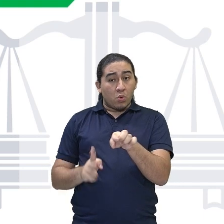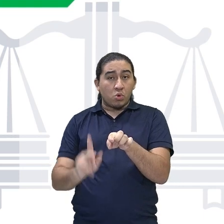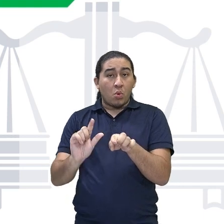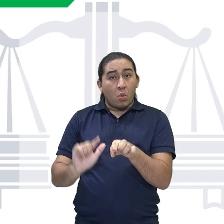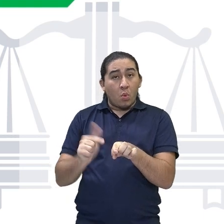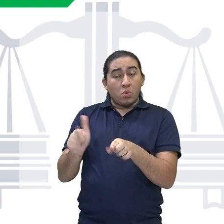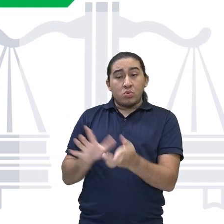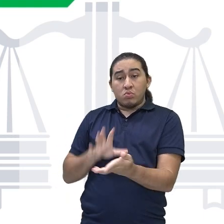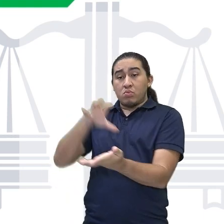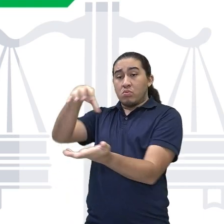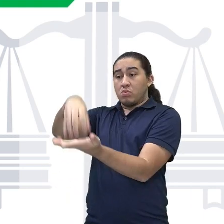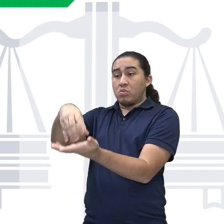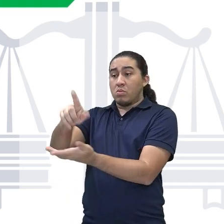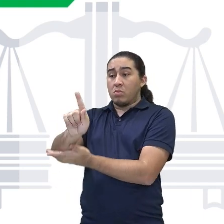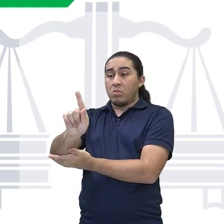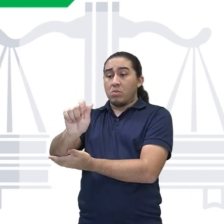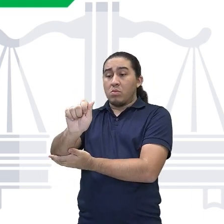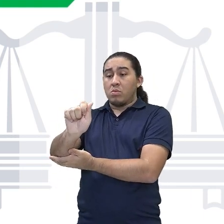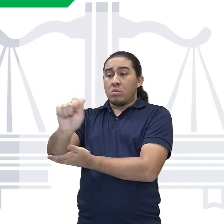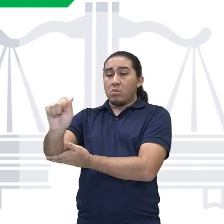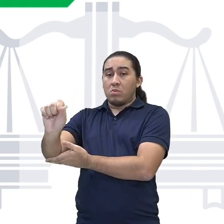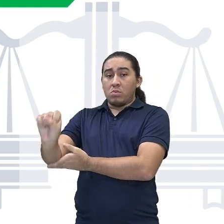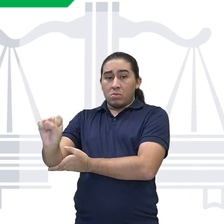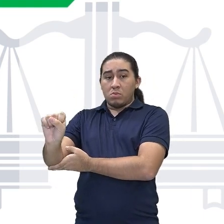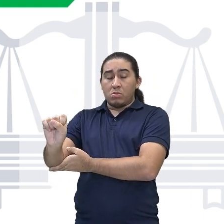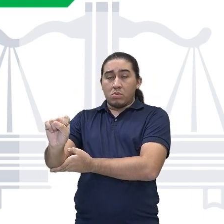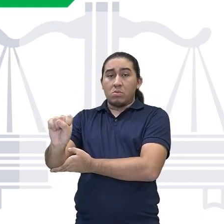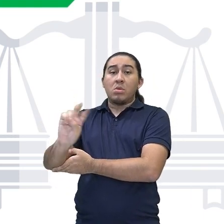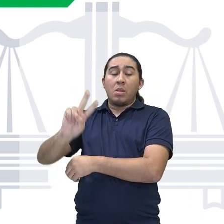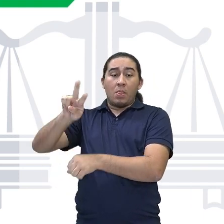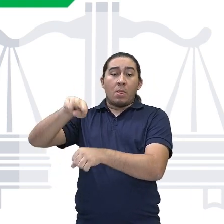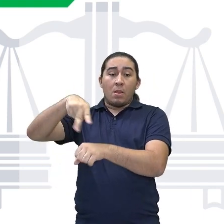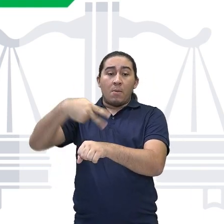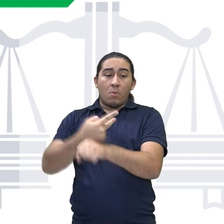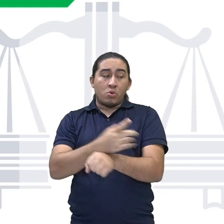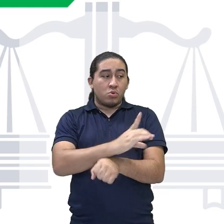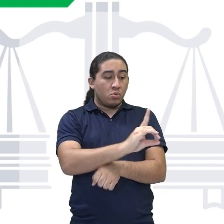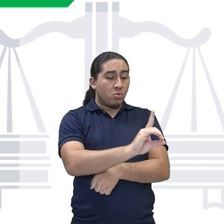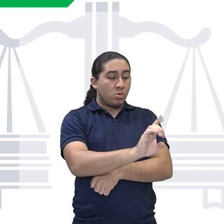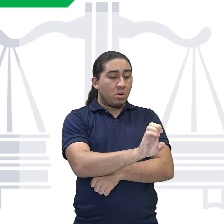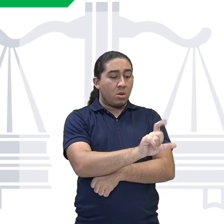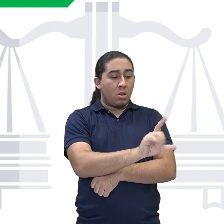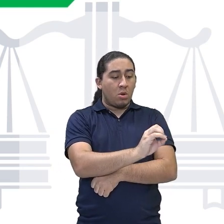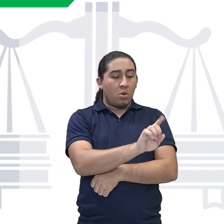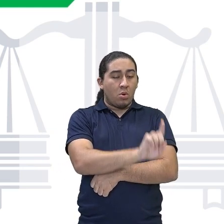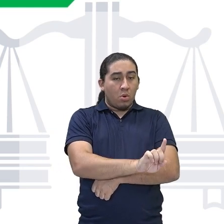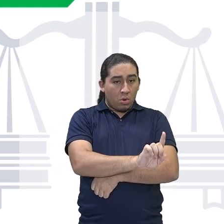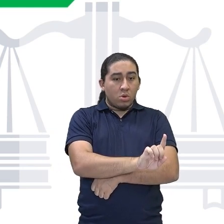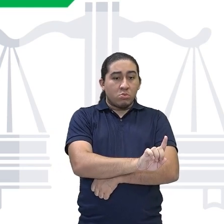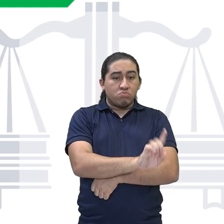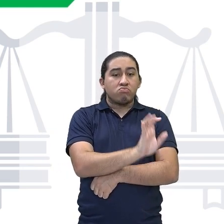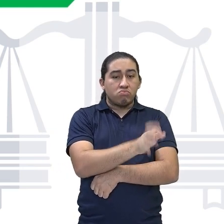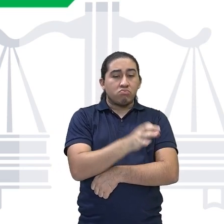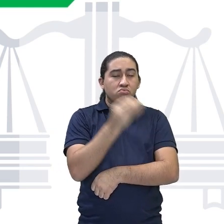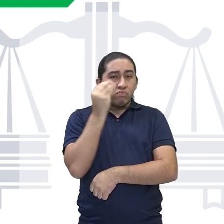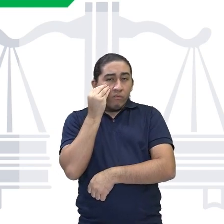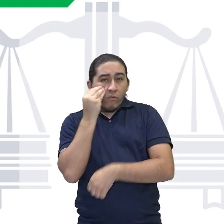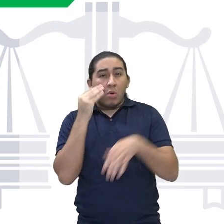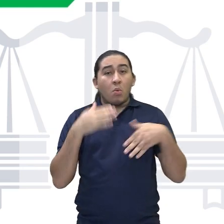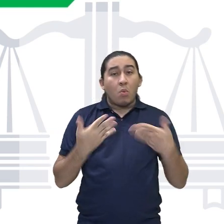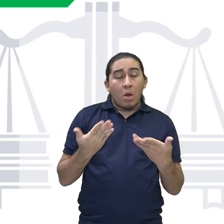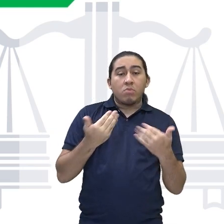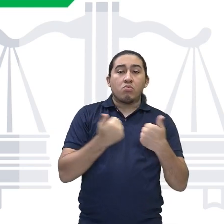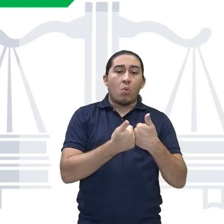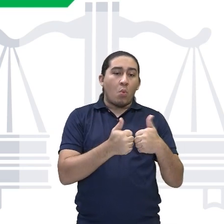setores, HAs, na sequência com os professores, o DELOG, para ver transporte,